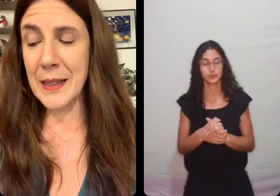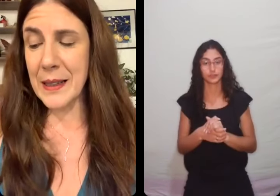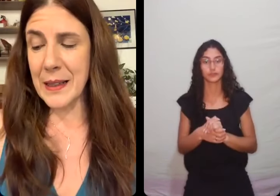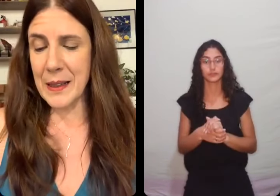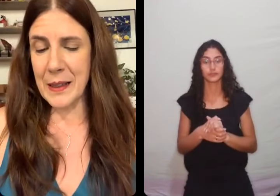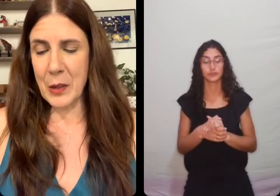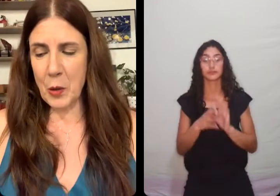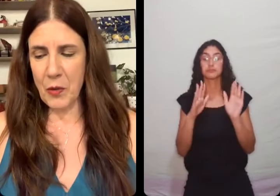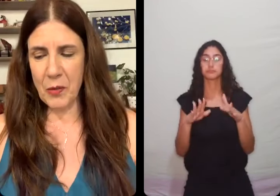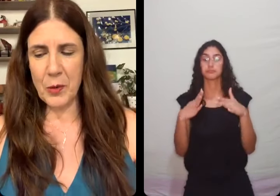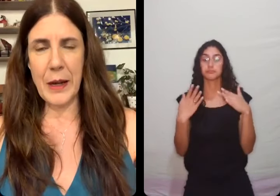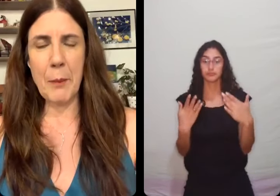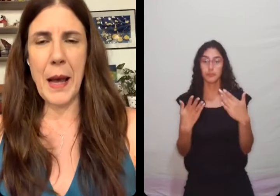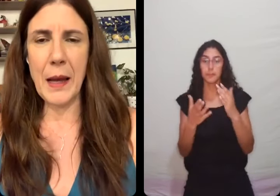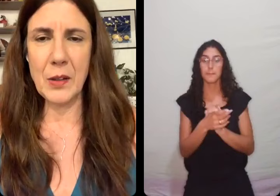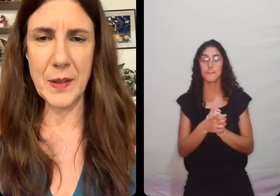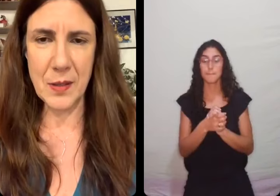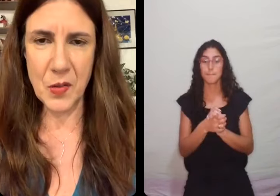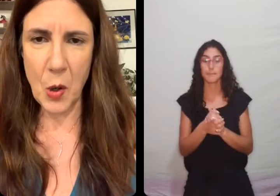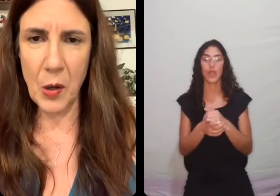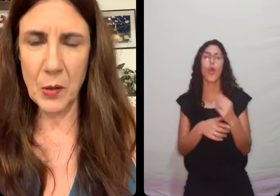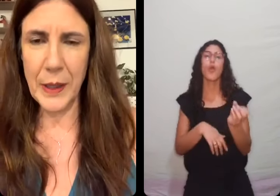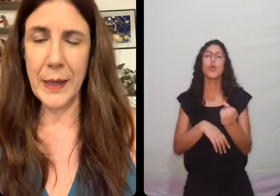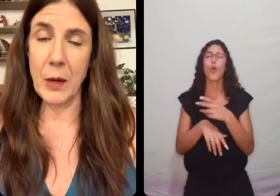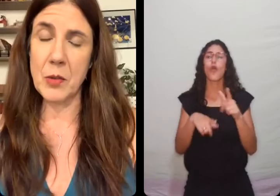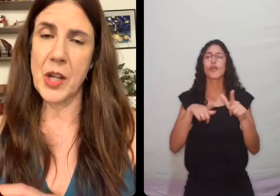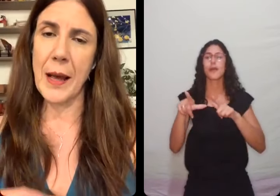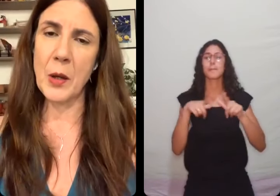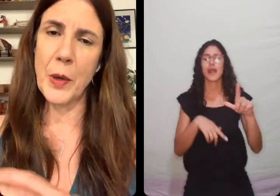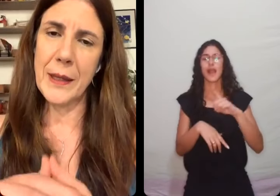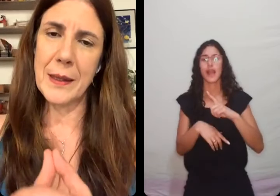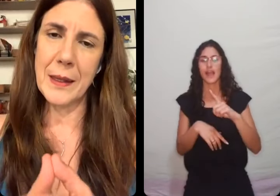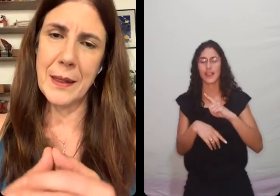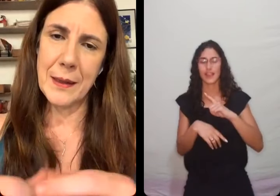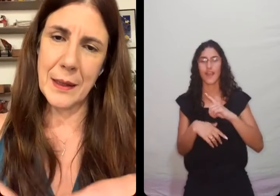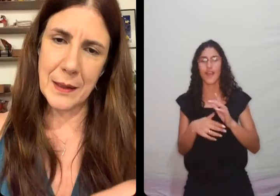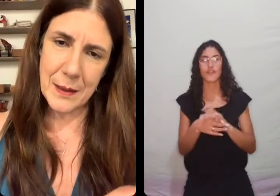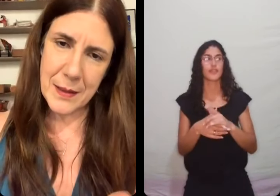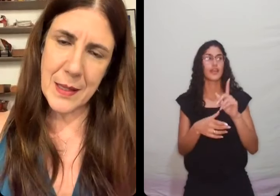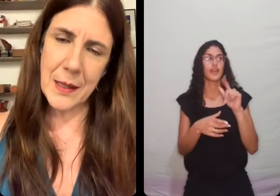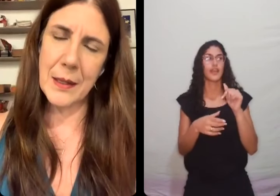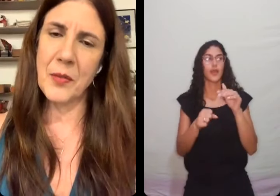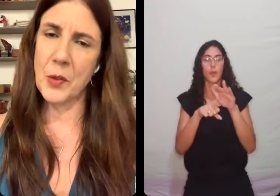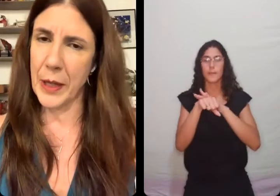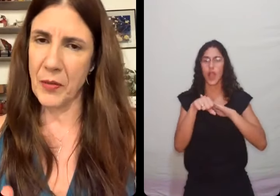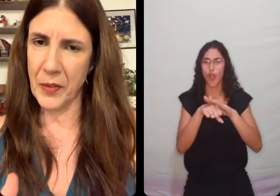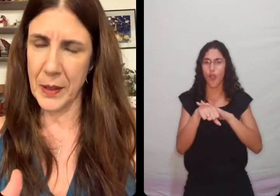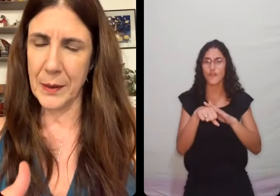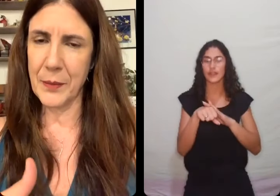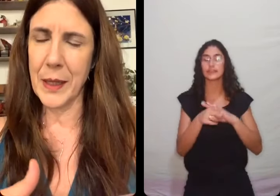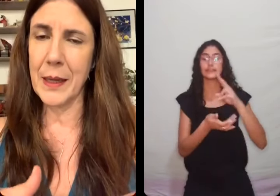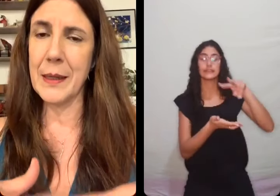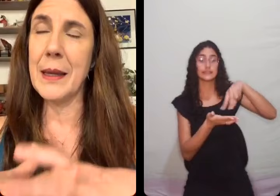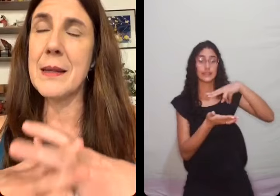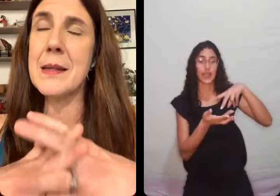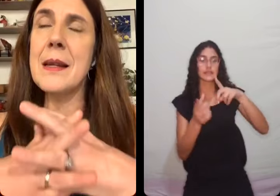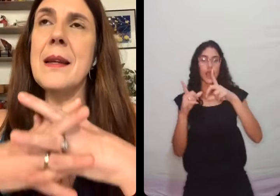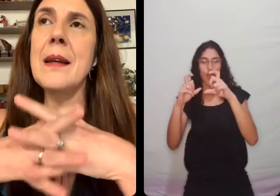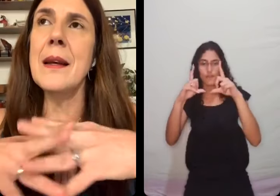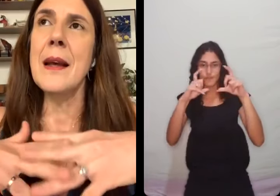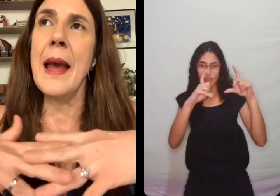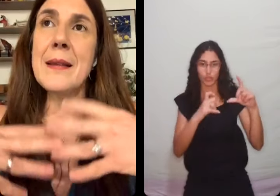esse novo trabalho, esse solo, é um diálogo entre dança e fotografia. E